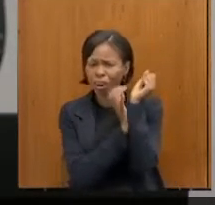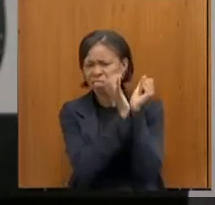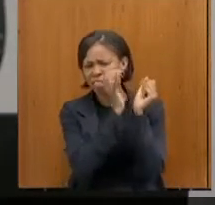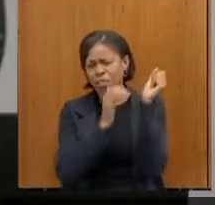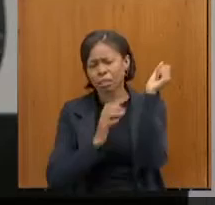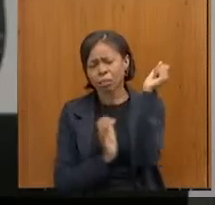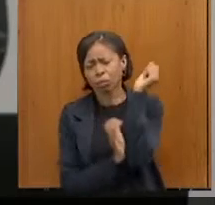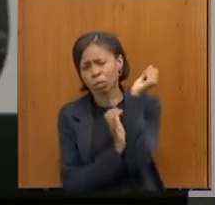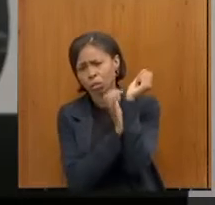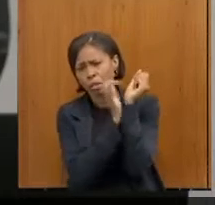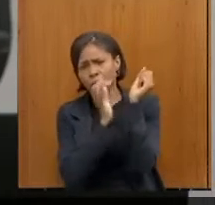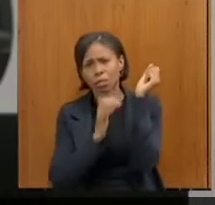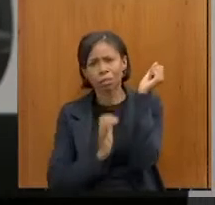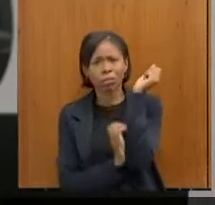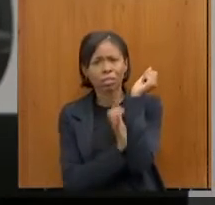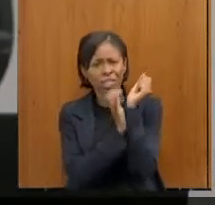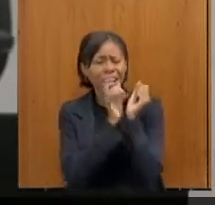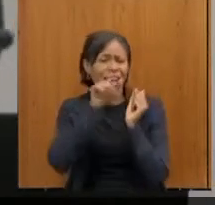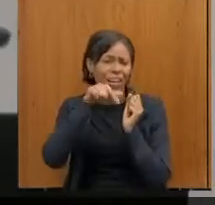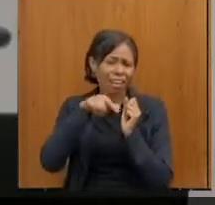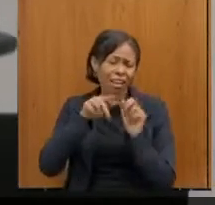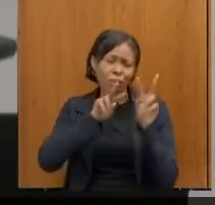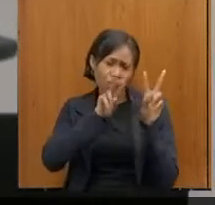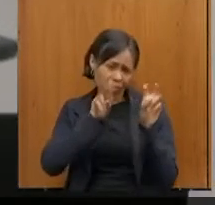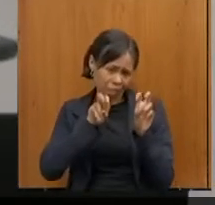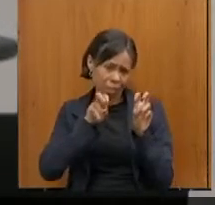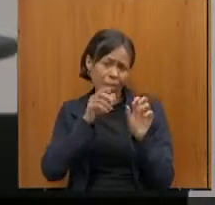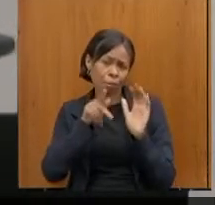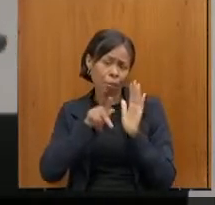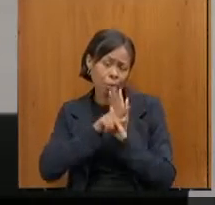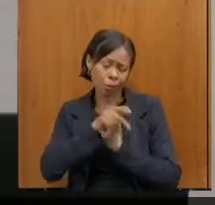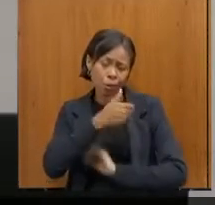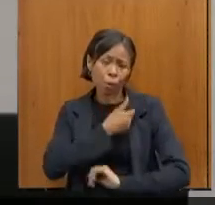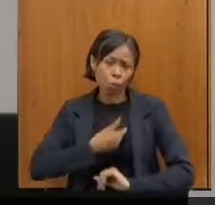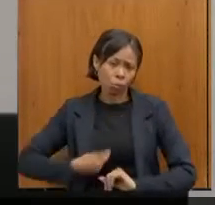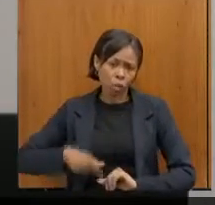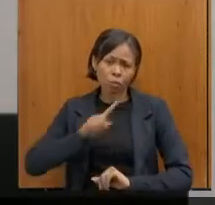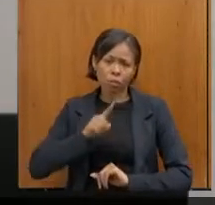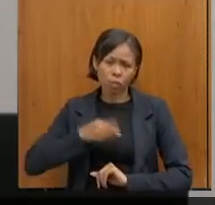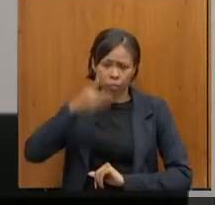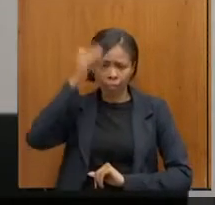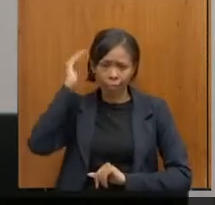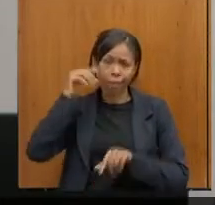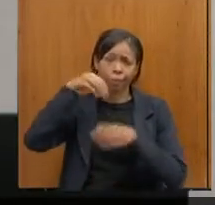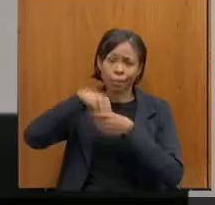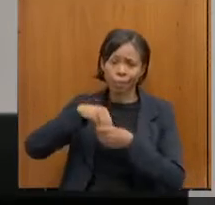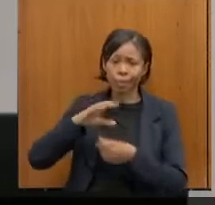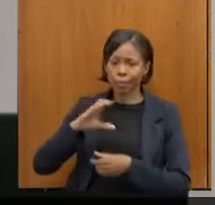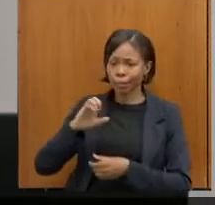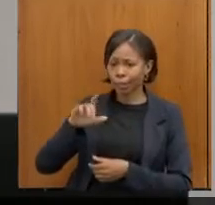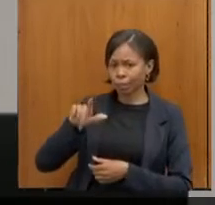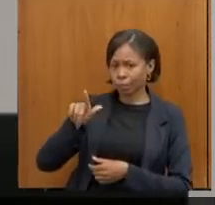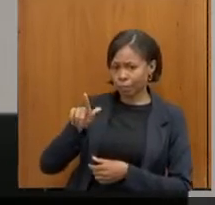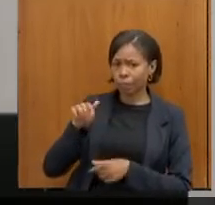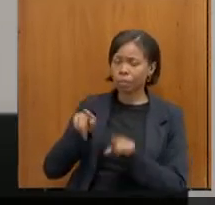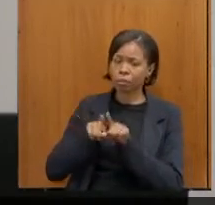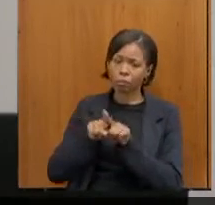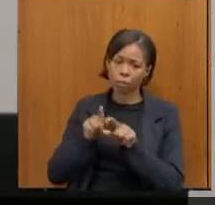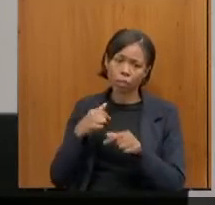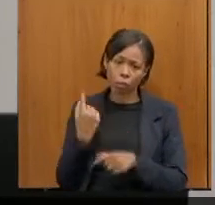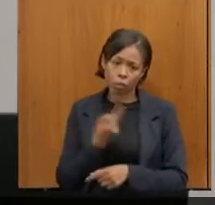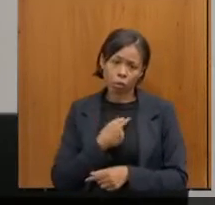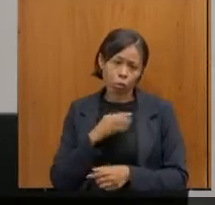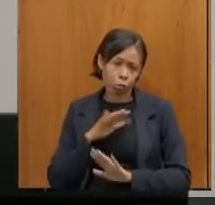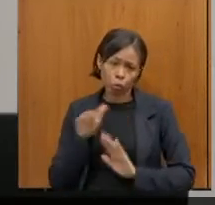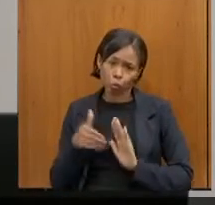em voga no governo Zema e também na Cemig eu acho que é uma meta de